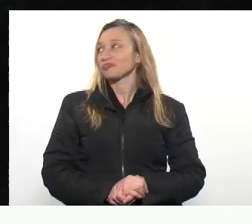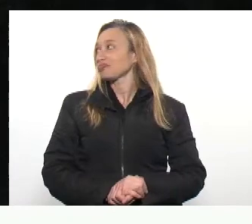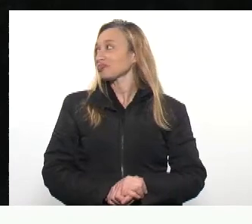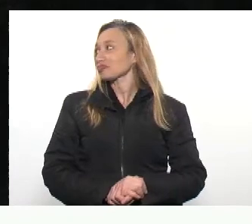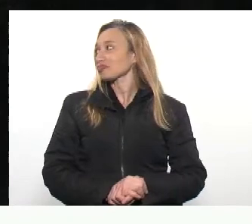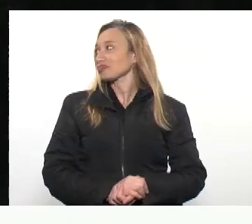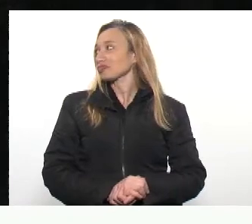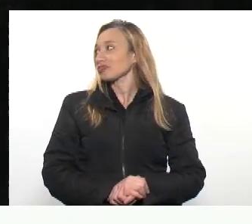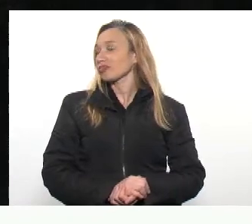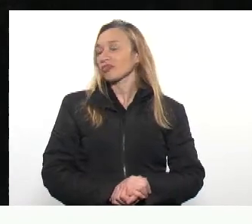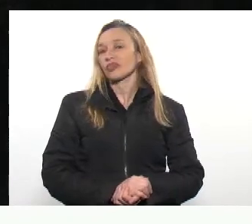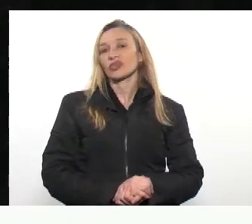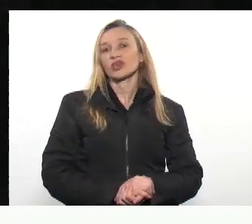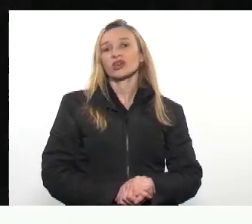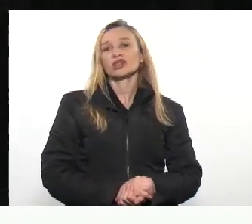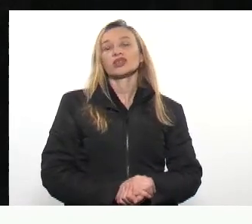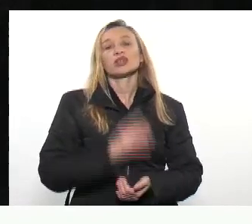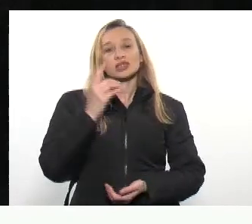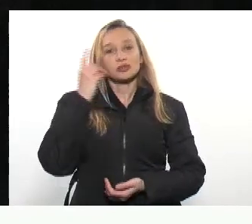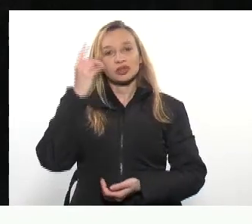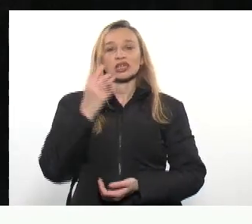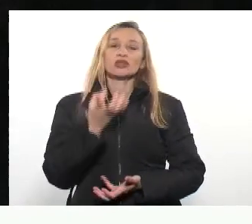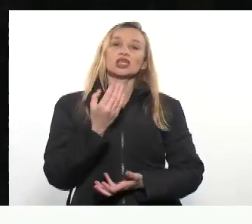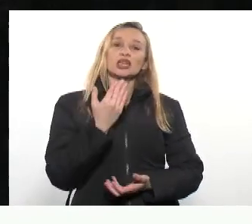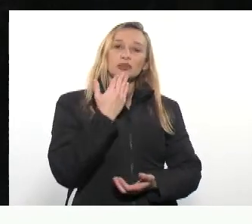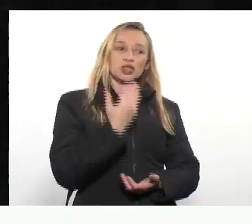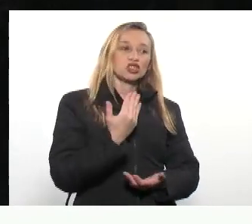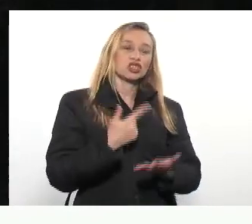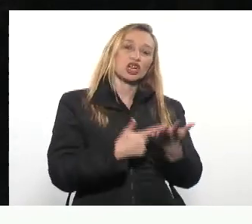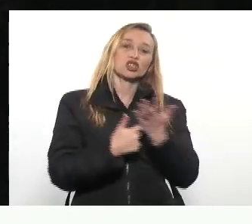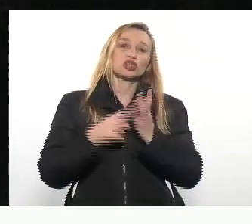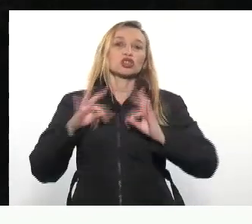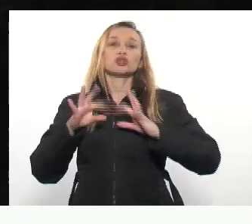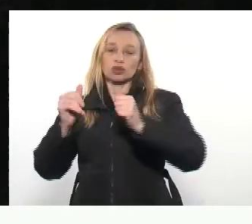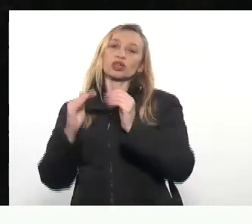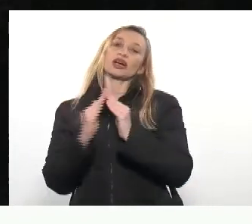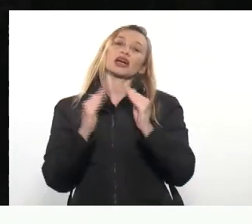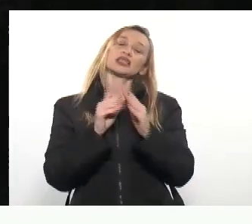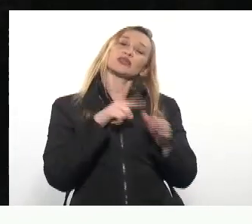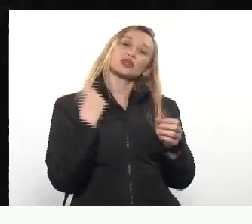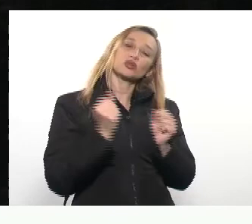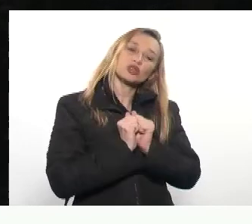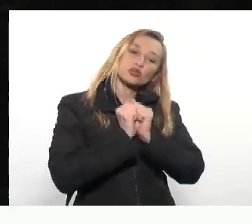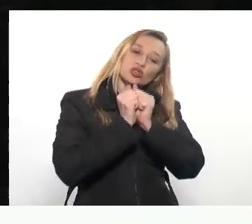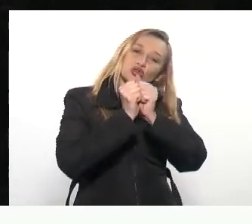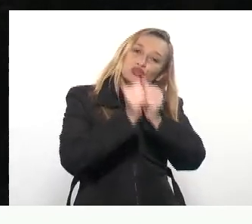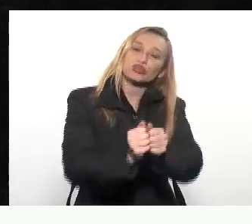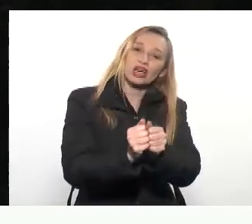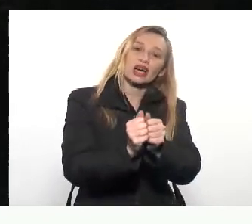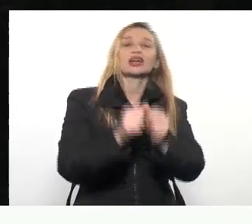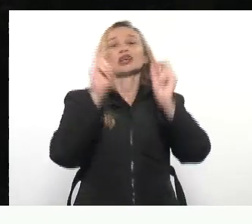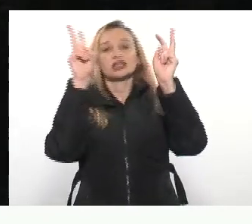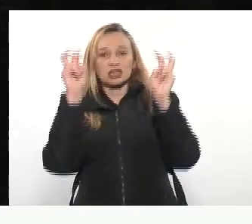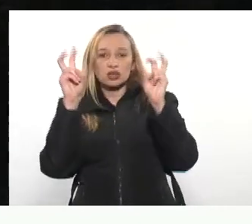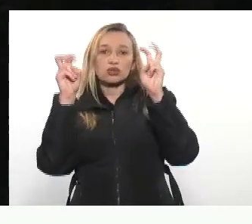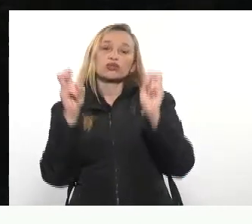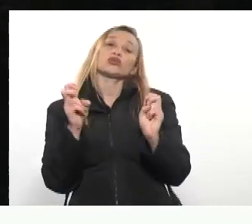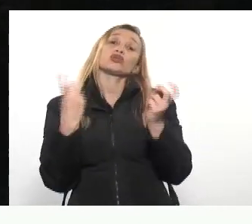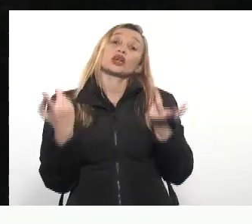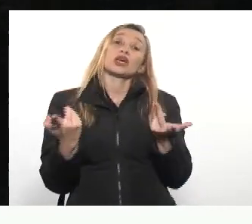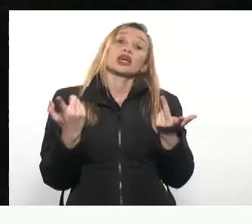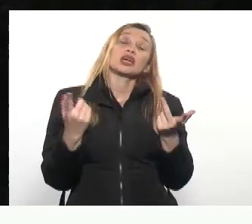Inclusive, não há de quê, deputado, mas justamente pedir a colaboração de todos dessa casa para a gente se debruçar nesses assuntos que são